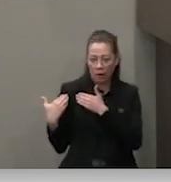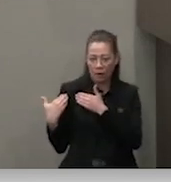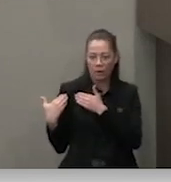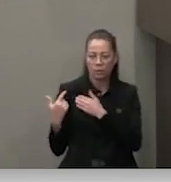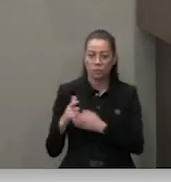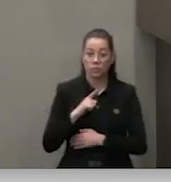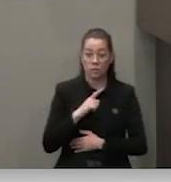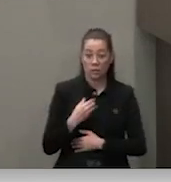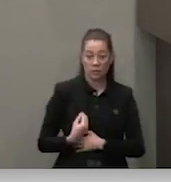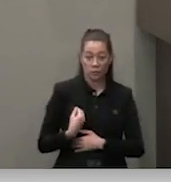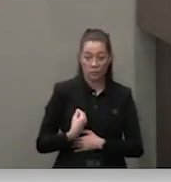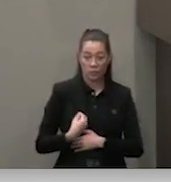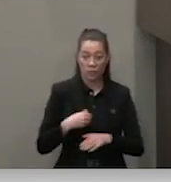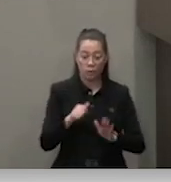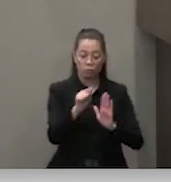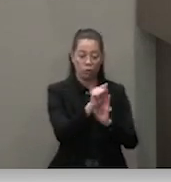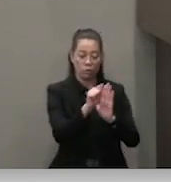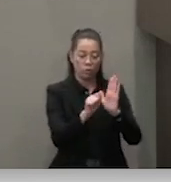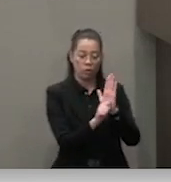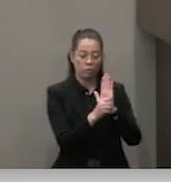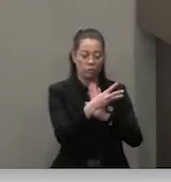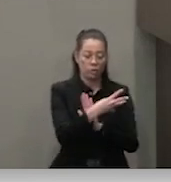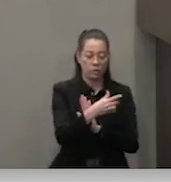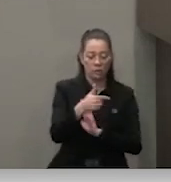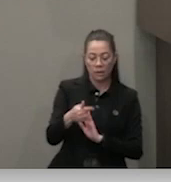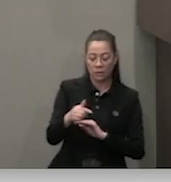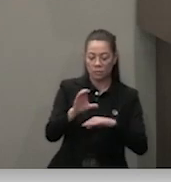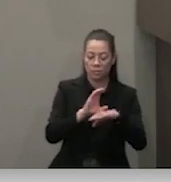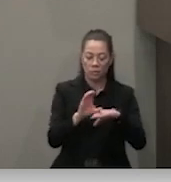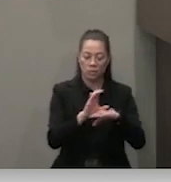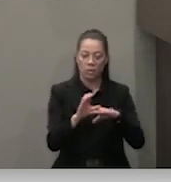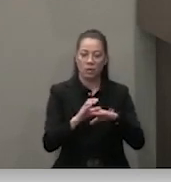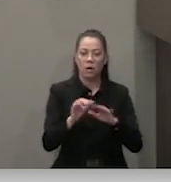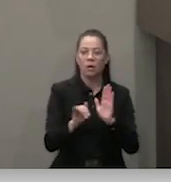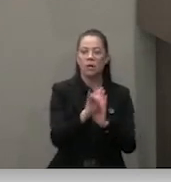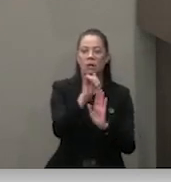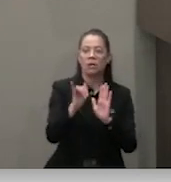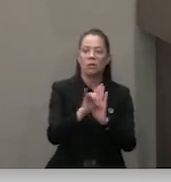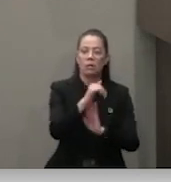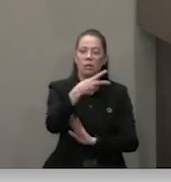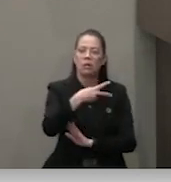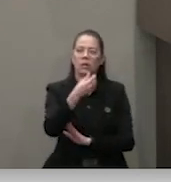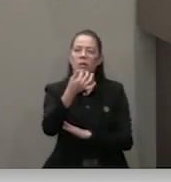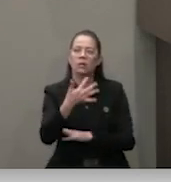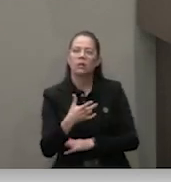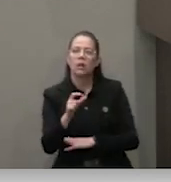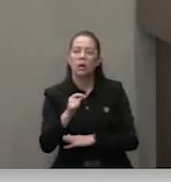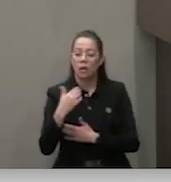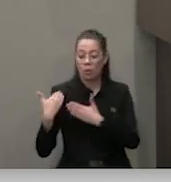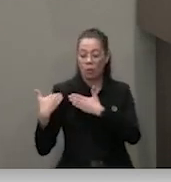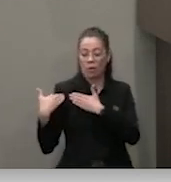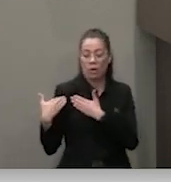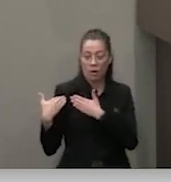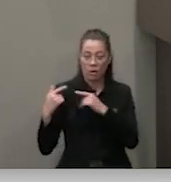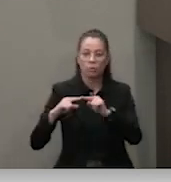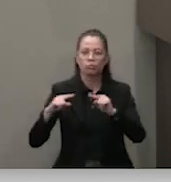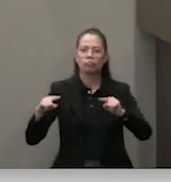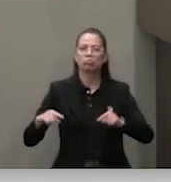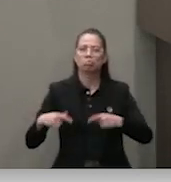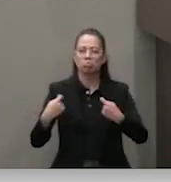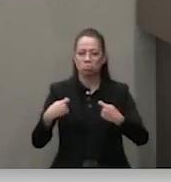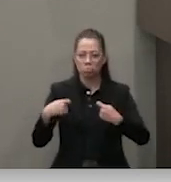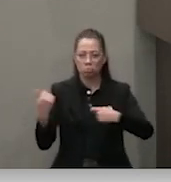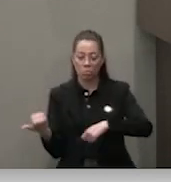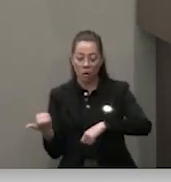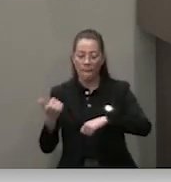37 da Constituição Federal especialmente no inciso sego que diz lá que os cargos públicos devem ser